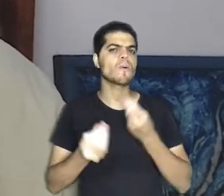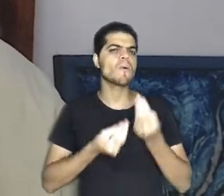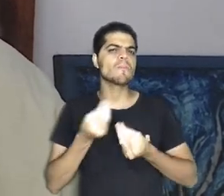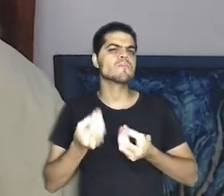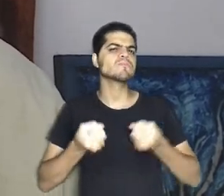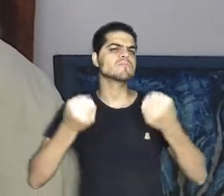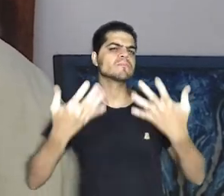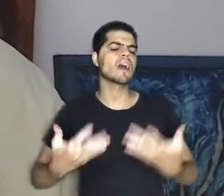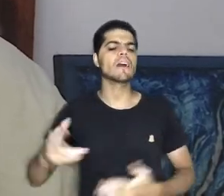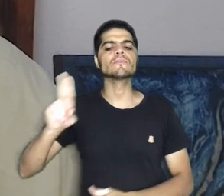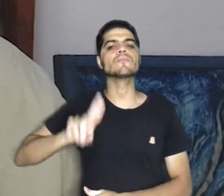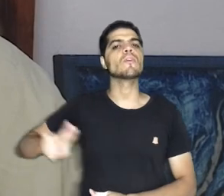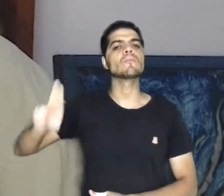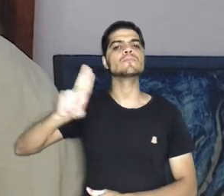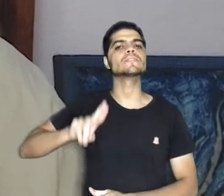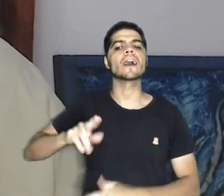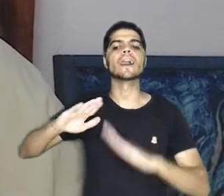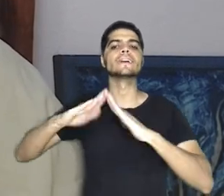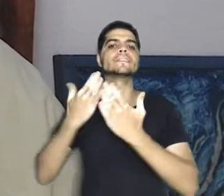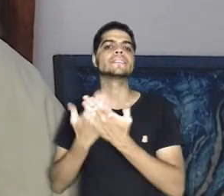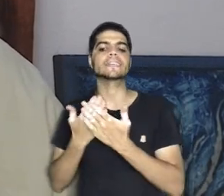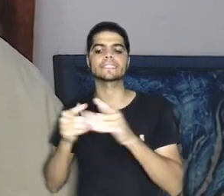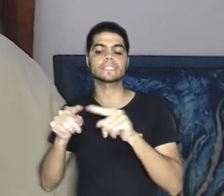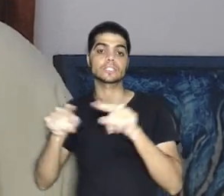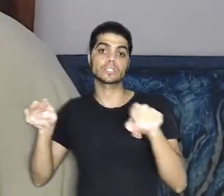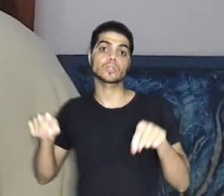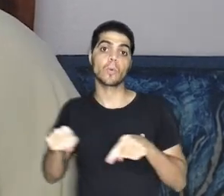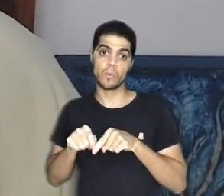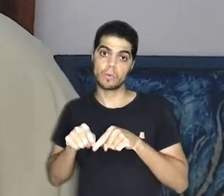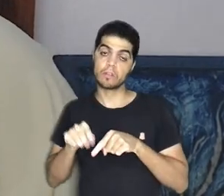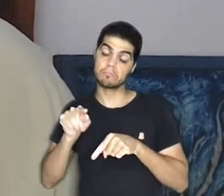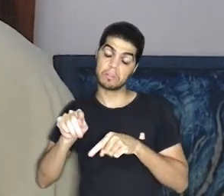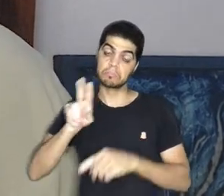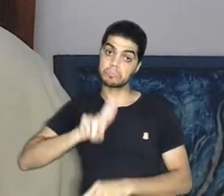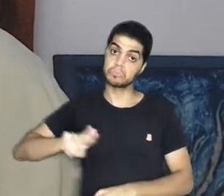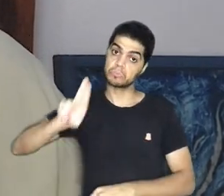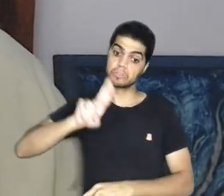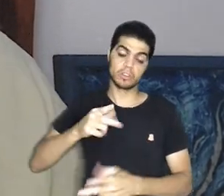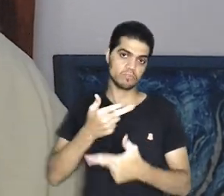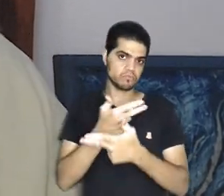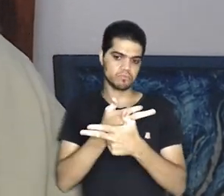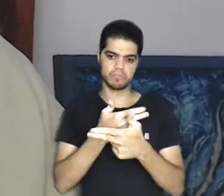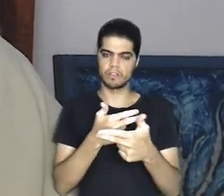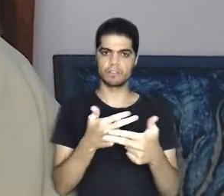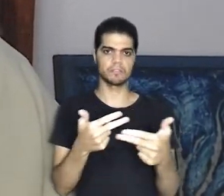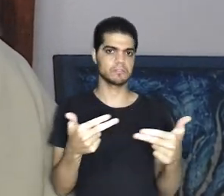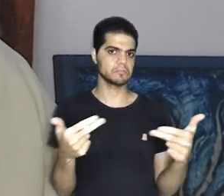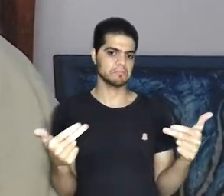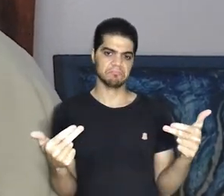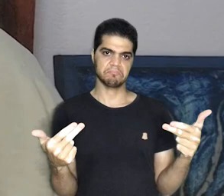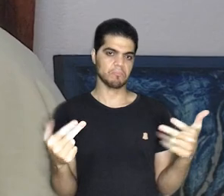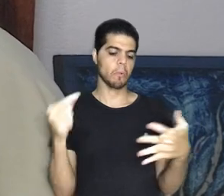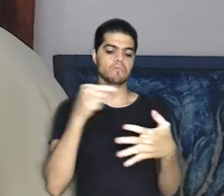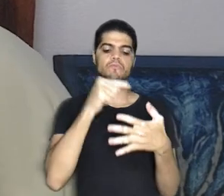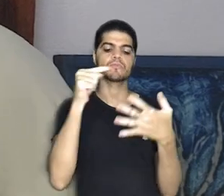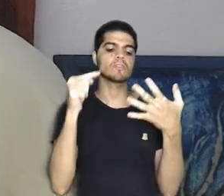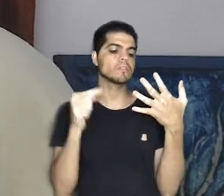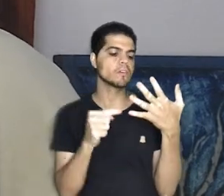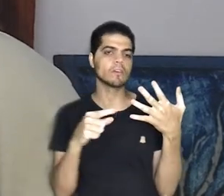Como utilizá-lo então em sala de aula? Né? Pode ser utilizado de diversas formas,